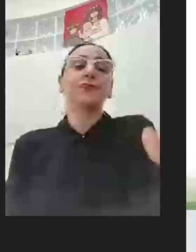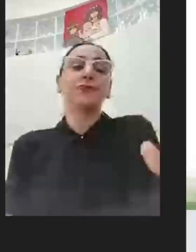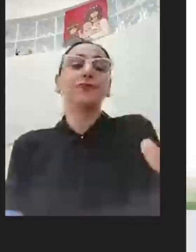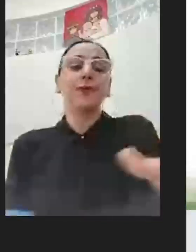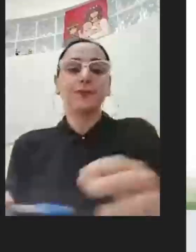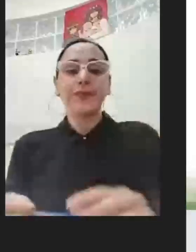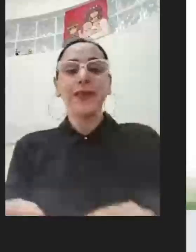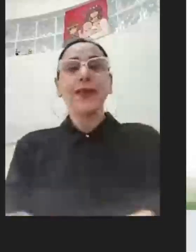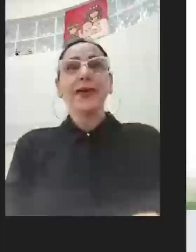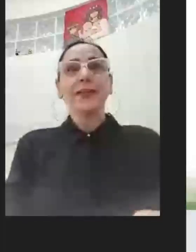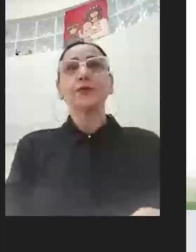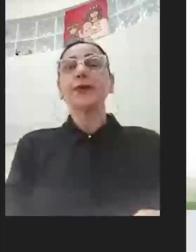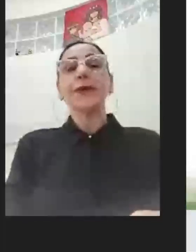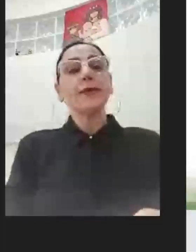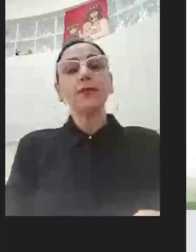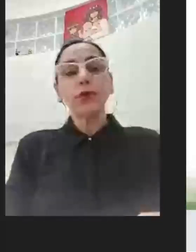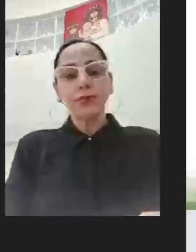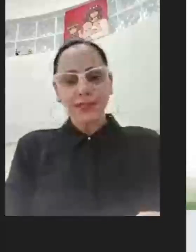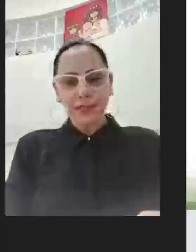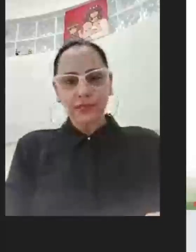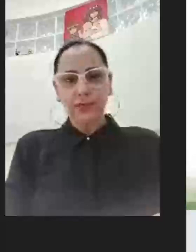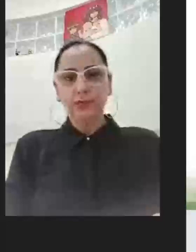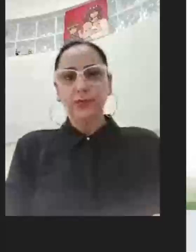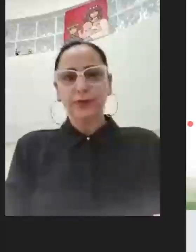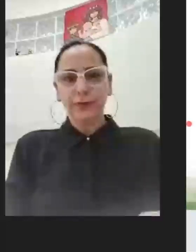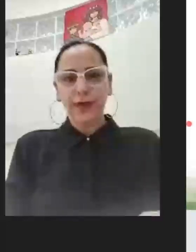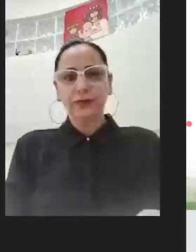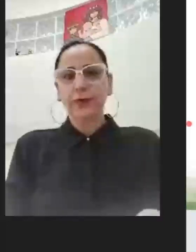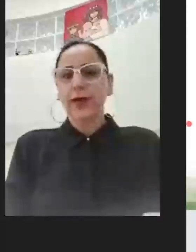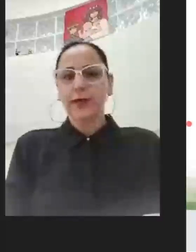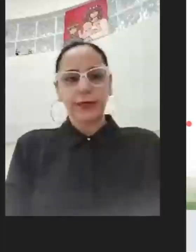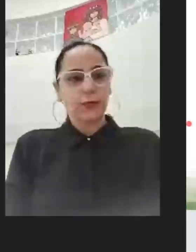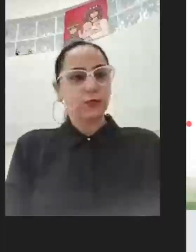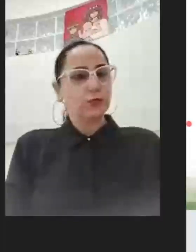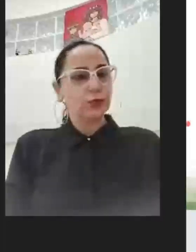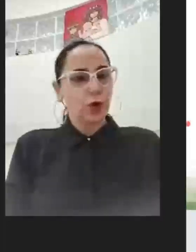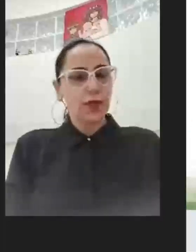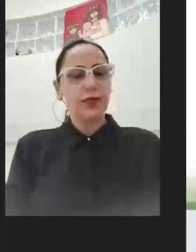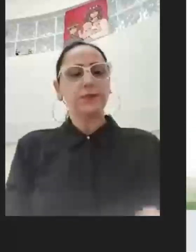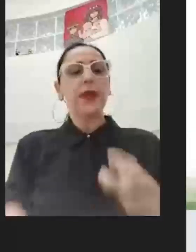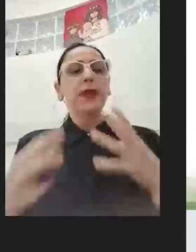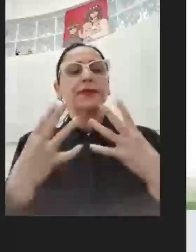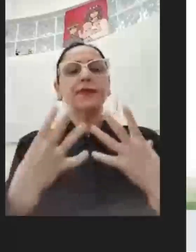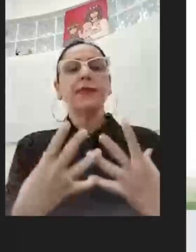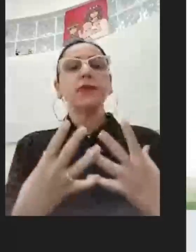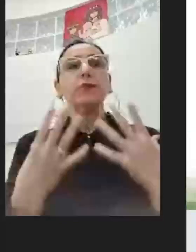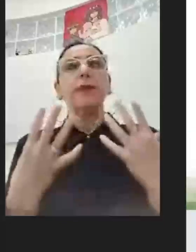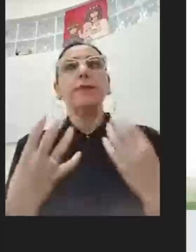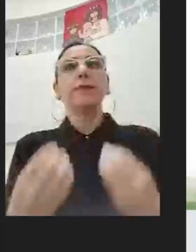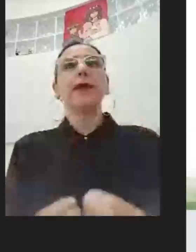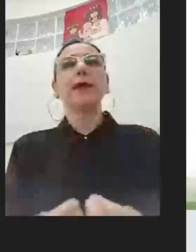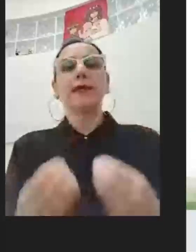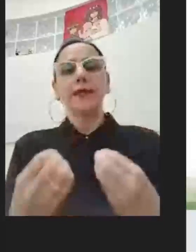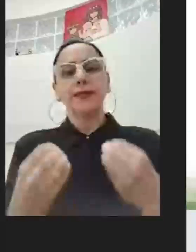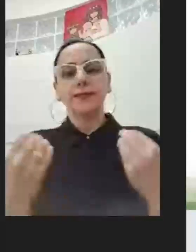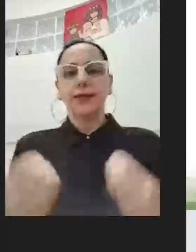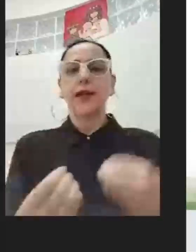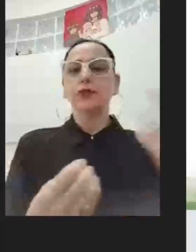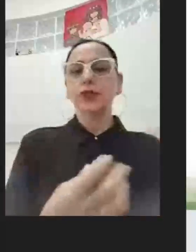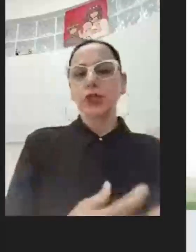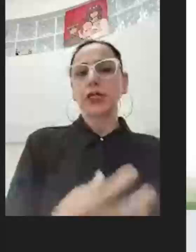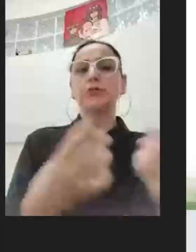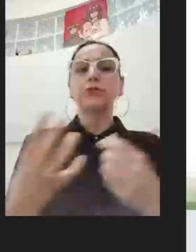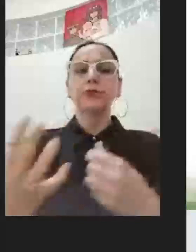para mamar. Os bichinhos já procuram. Então, trabalha muito essa questão do afeto, do carinho, do toque, de o